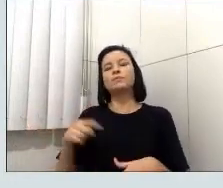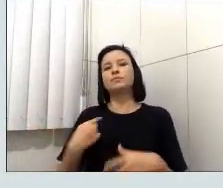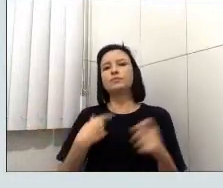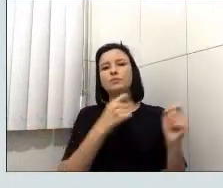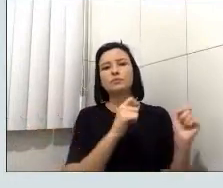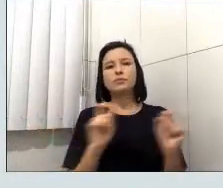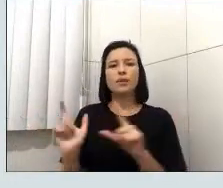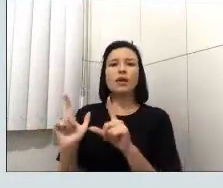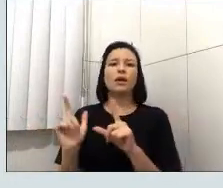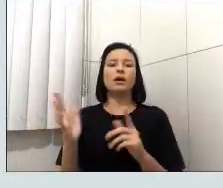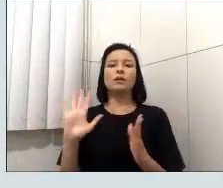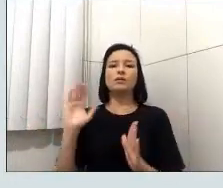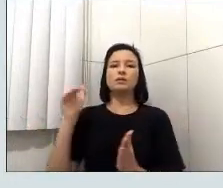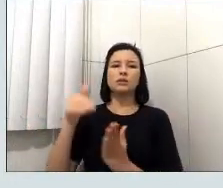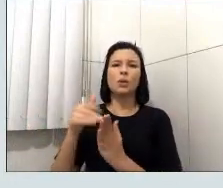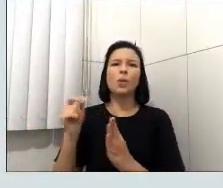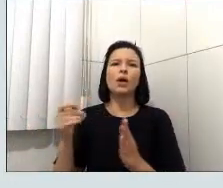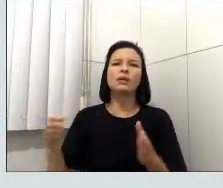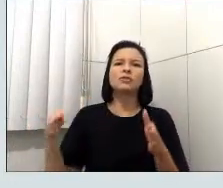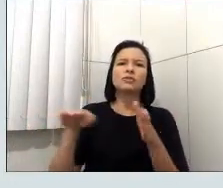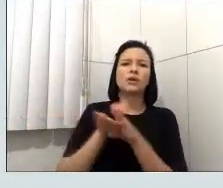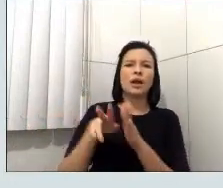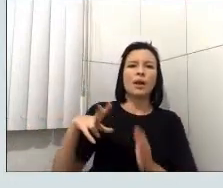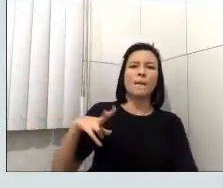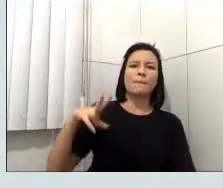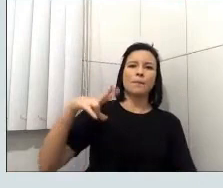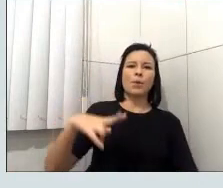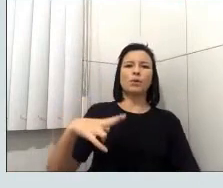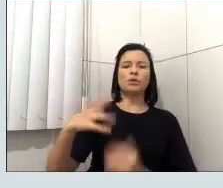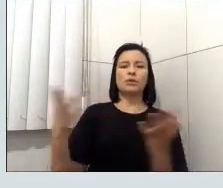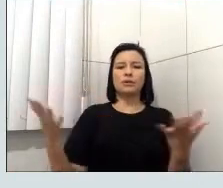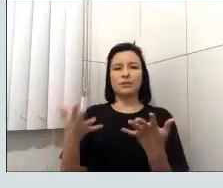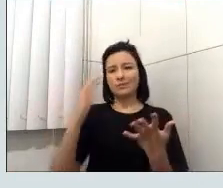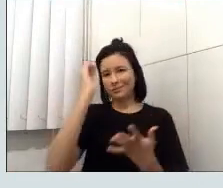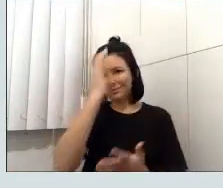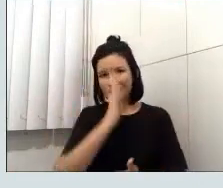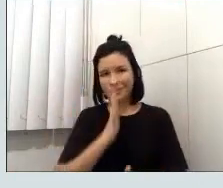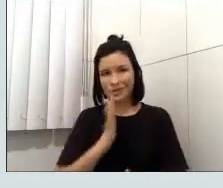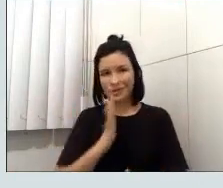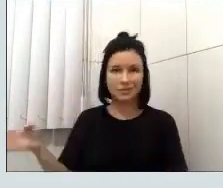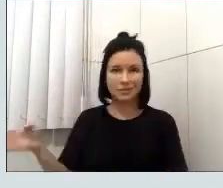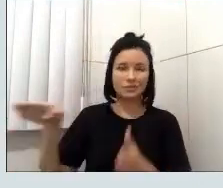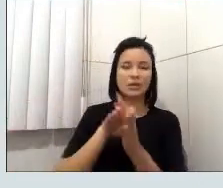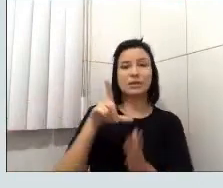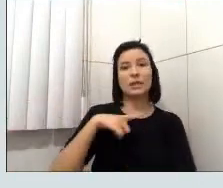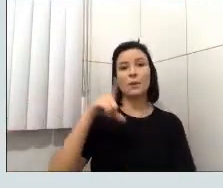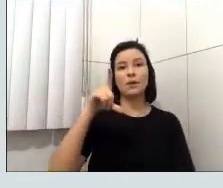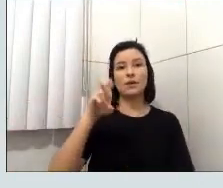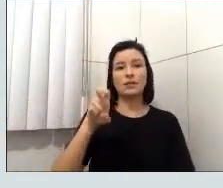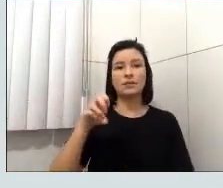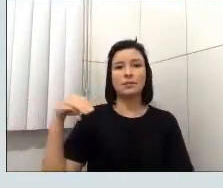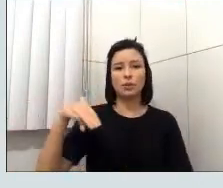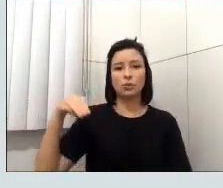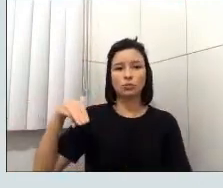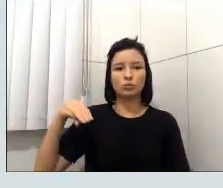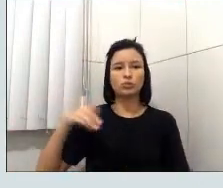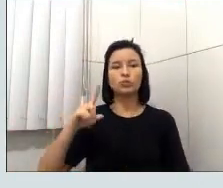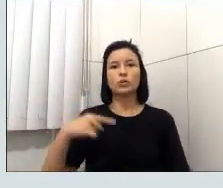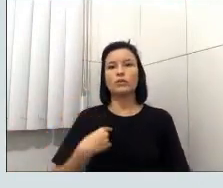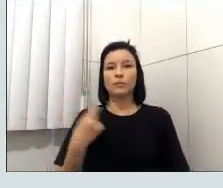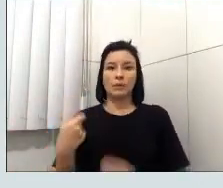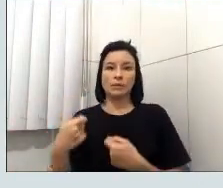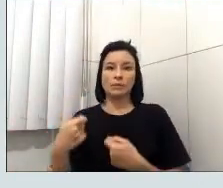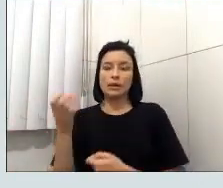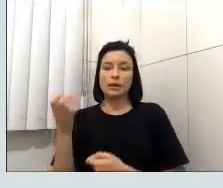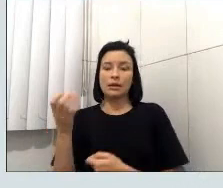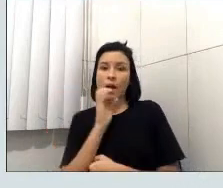para a chegada dos portugueses aqui no Brasil. A gente tem ainda 15 minutos, eu vou tentar dar uma apressada